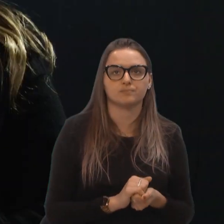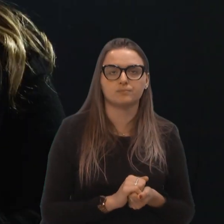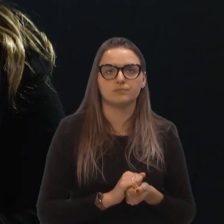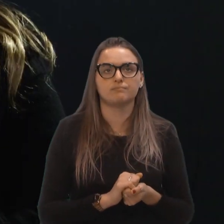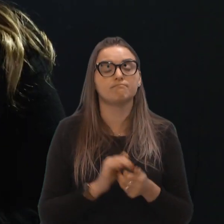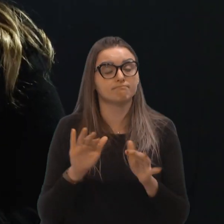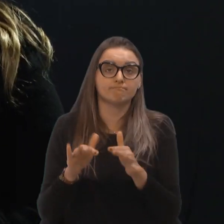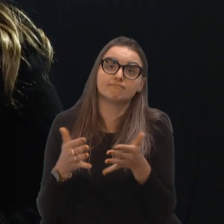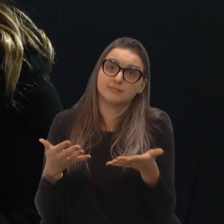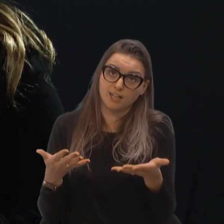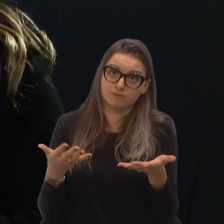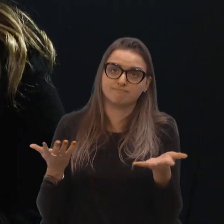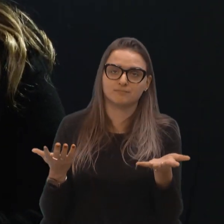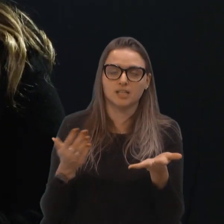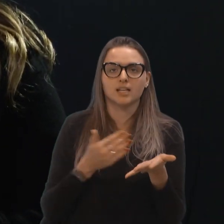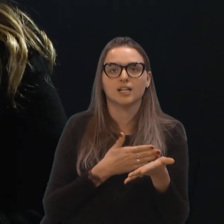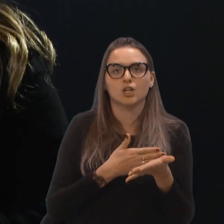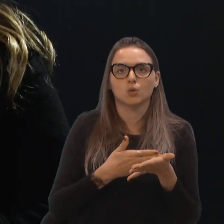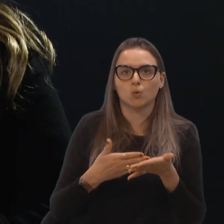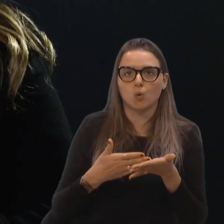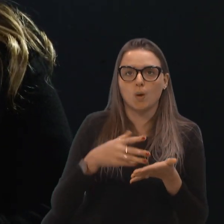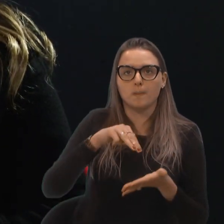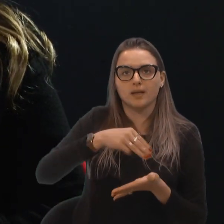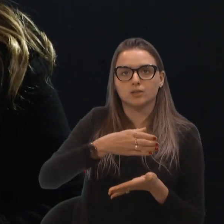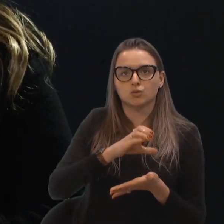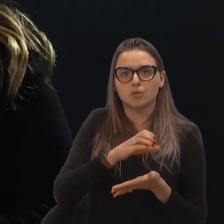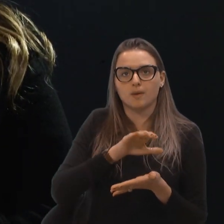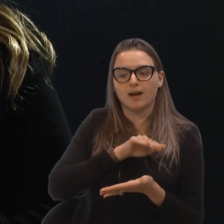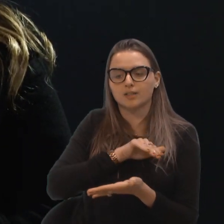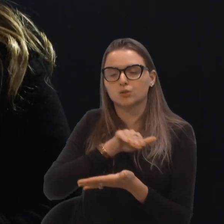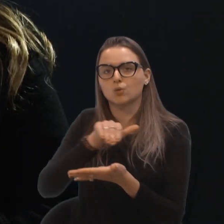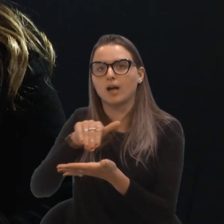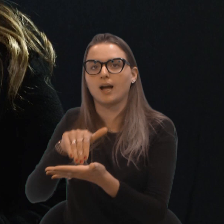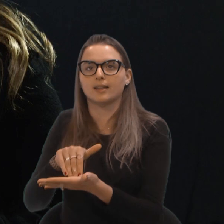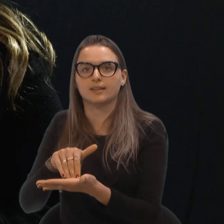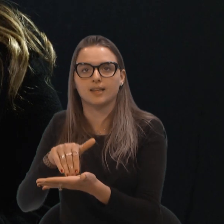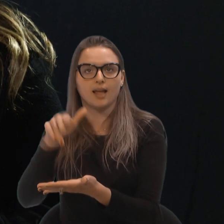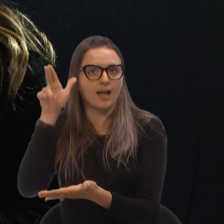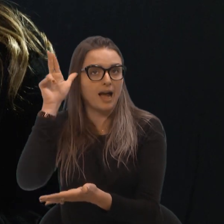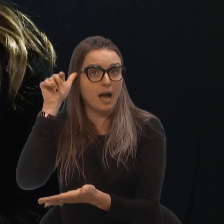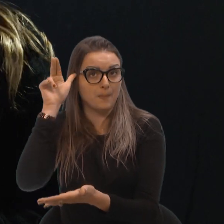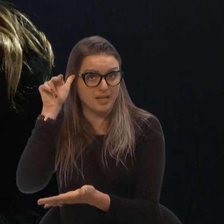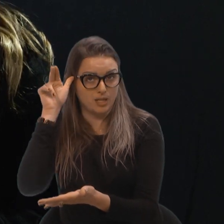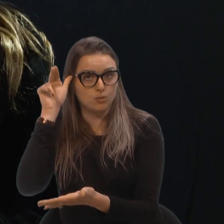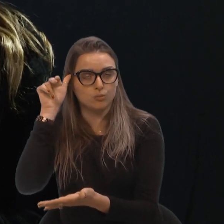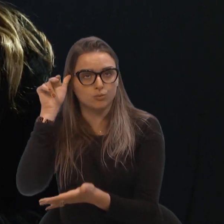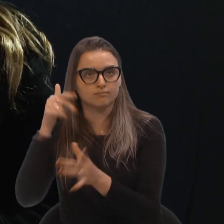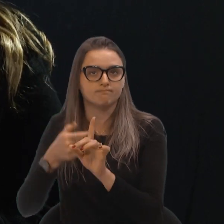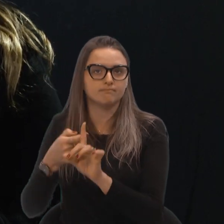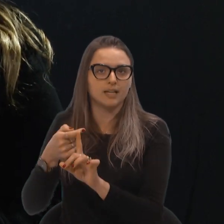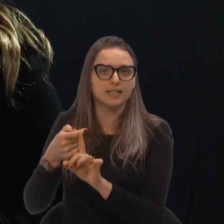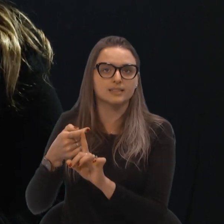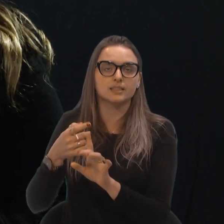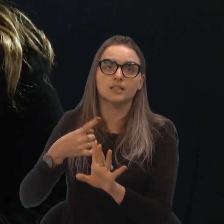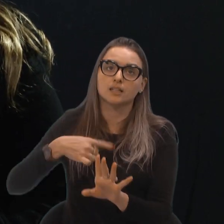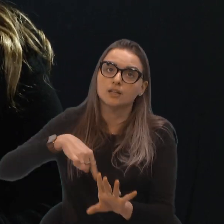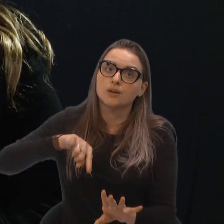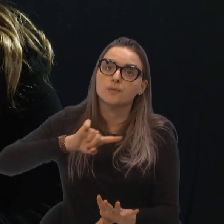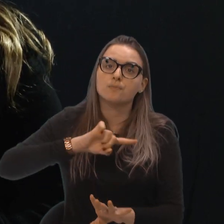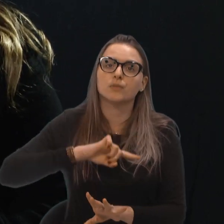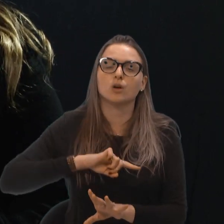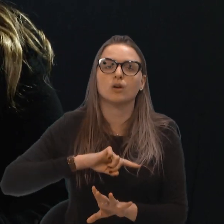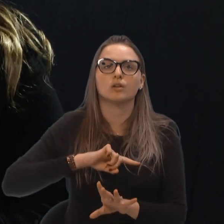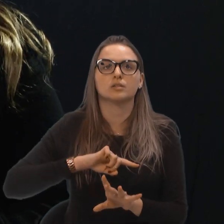GNPTF. Né? Então, de meados de março até meados de abril, né,